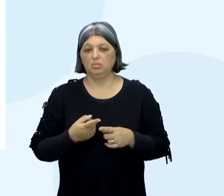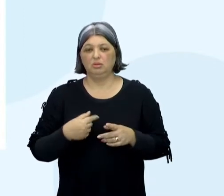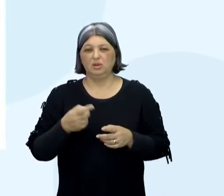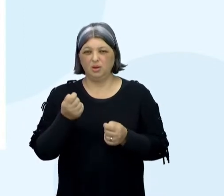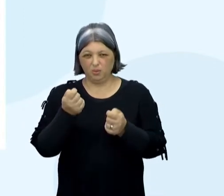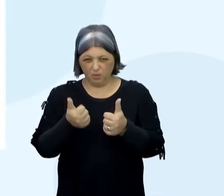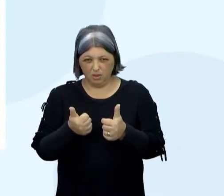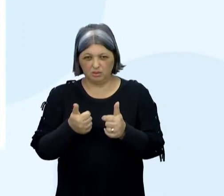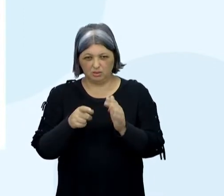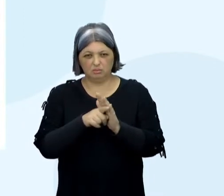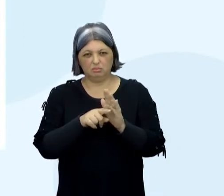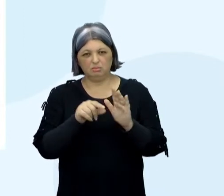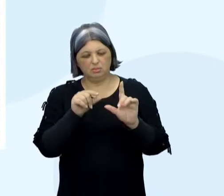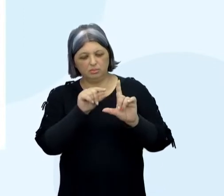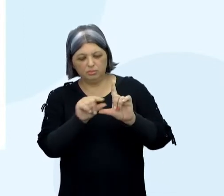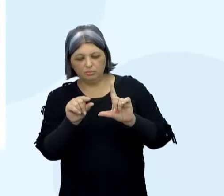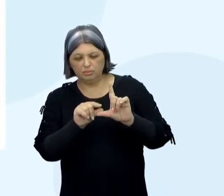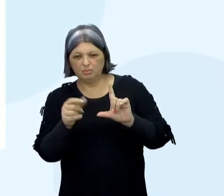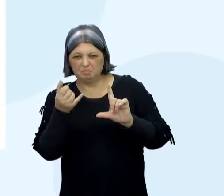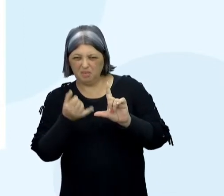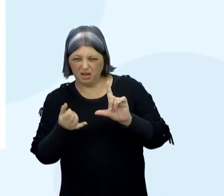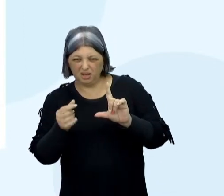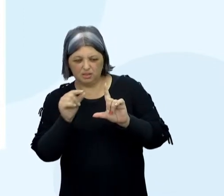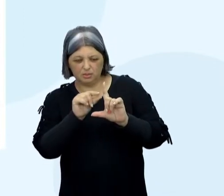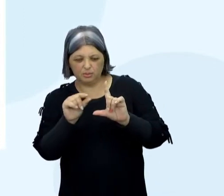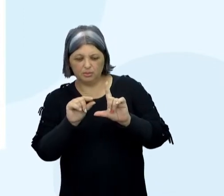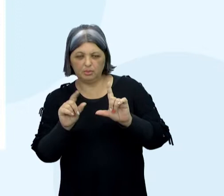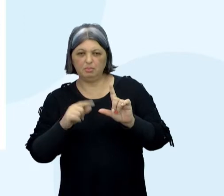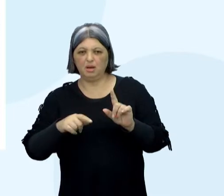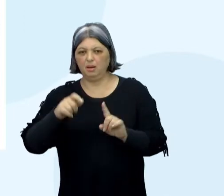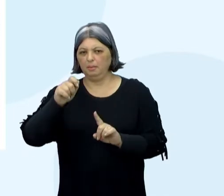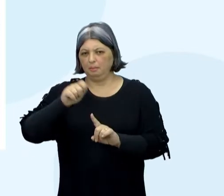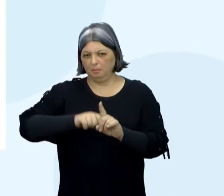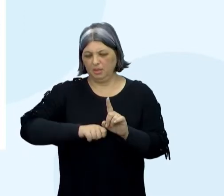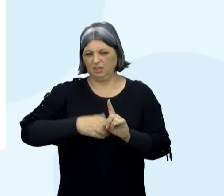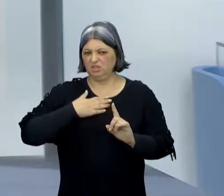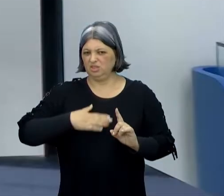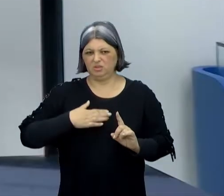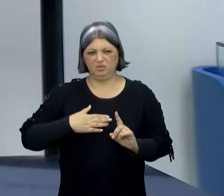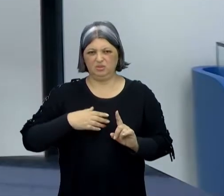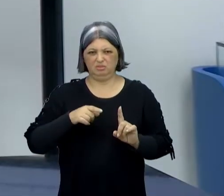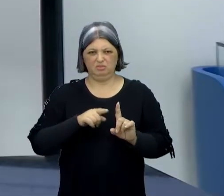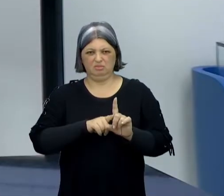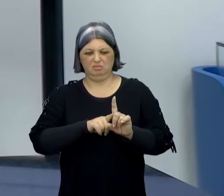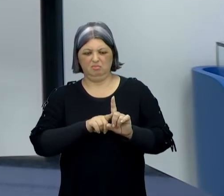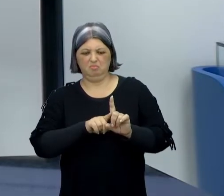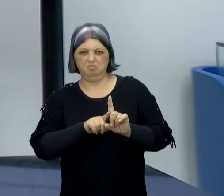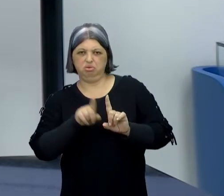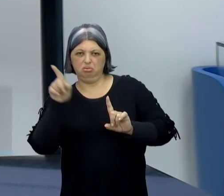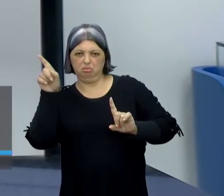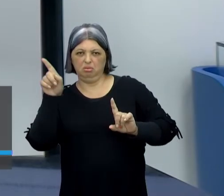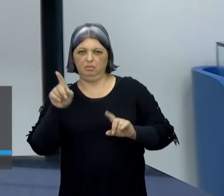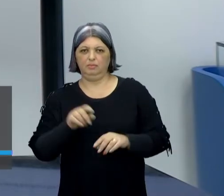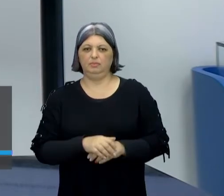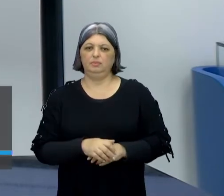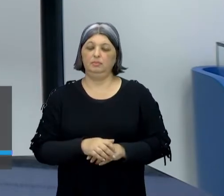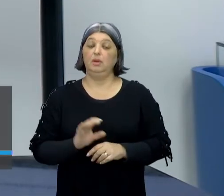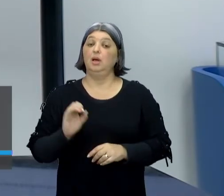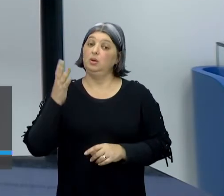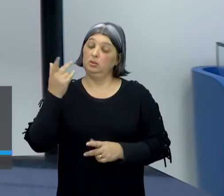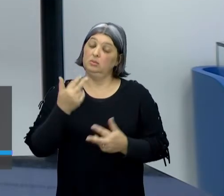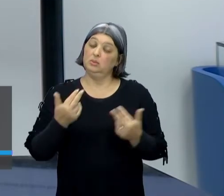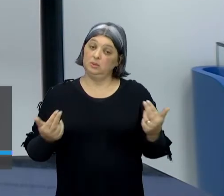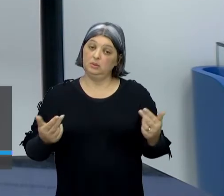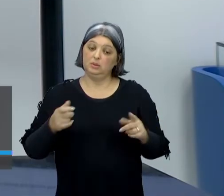quase todos bem parecidinhos. Mas aqui no mês de agosto ele tá fora da curva. Aconteceu alguma coisa aí no mês de agosto